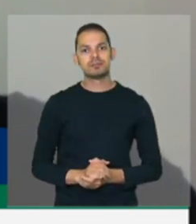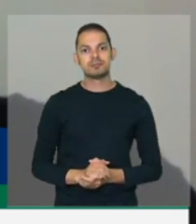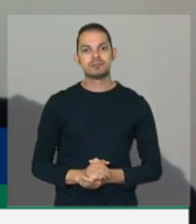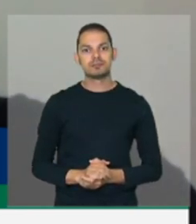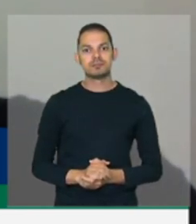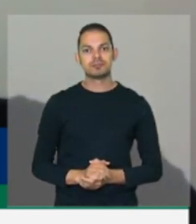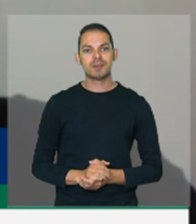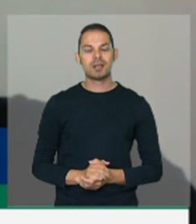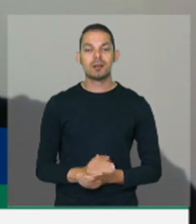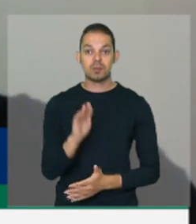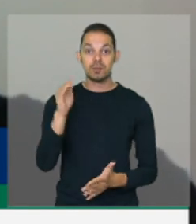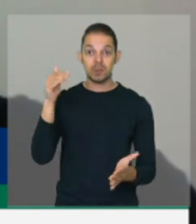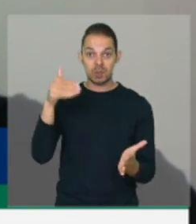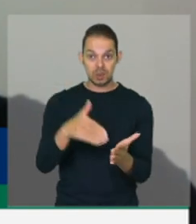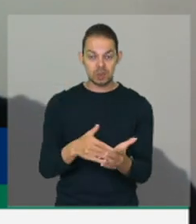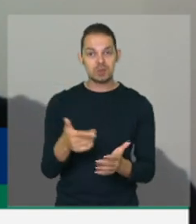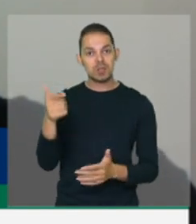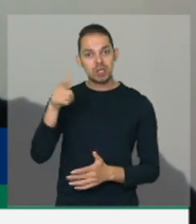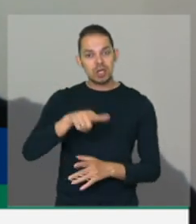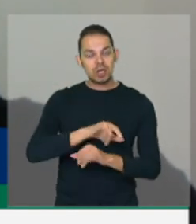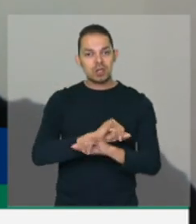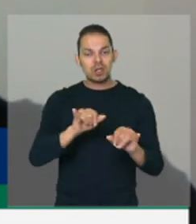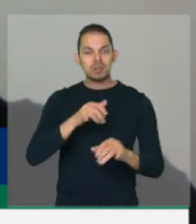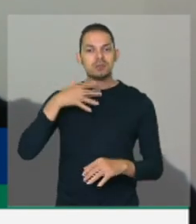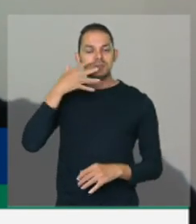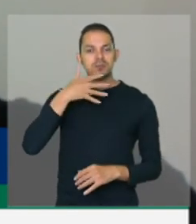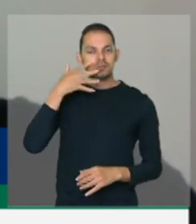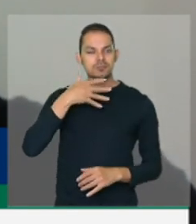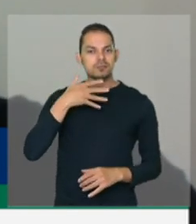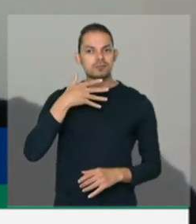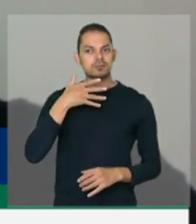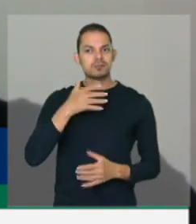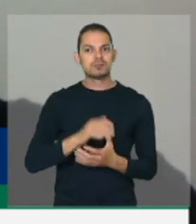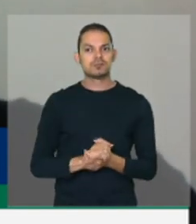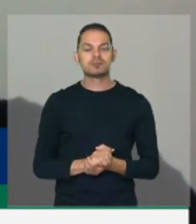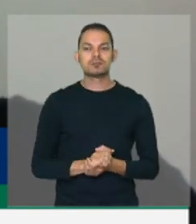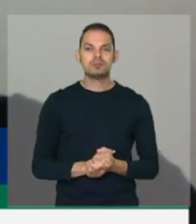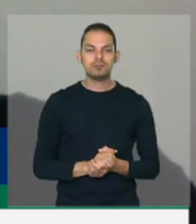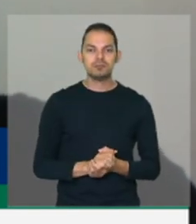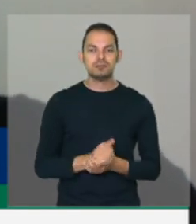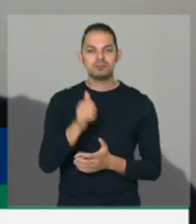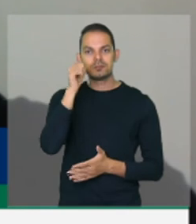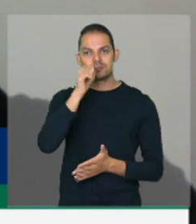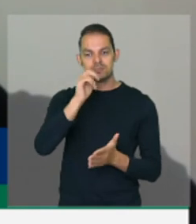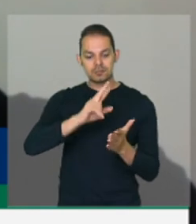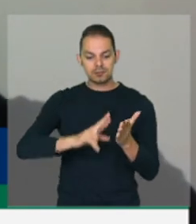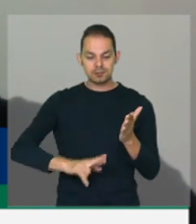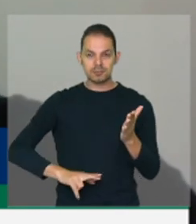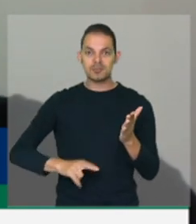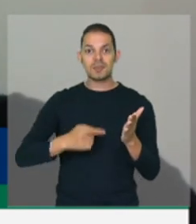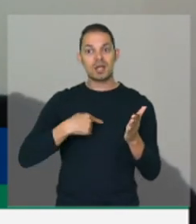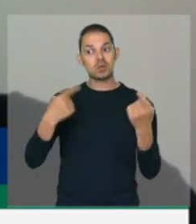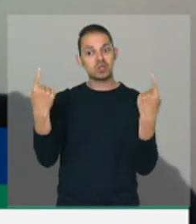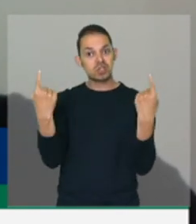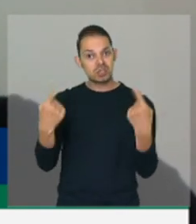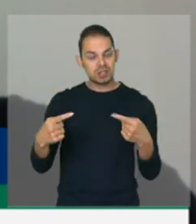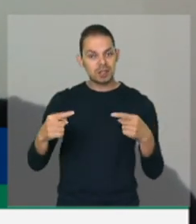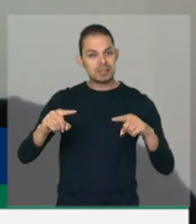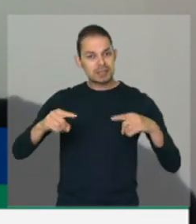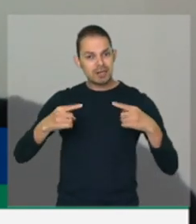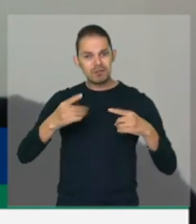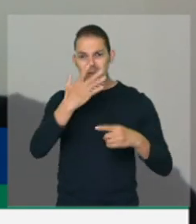Para terminar, presidente, eu retorno aqui à fala da nobre relatora. Eu desafio qualquer